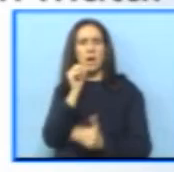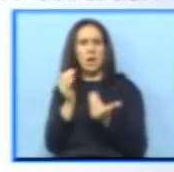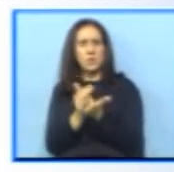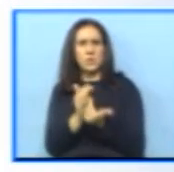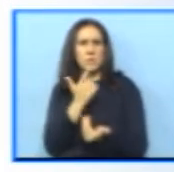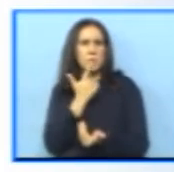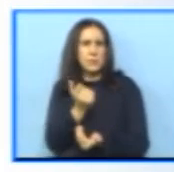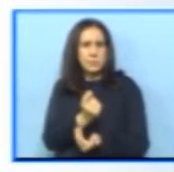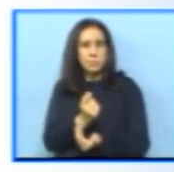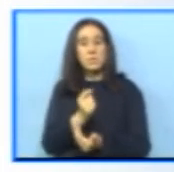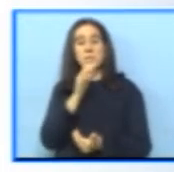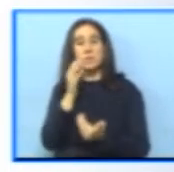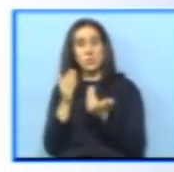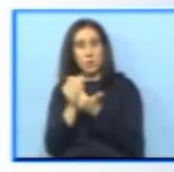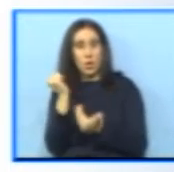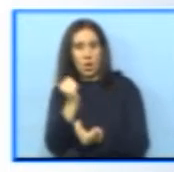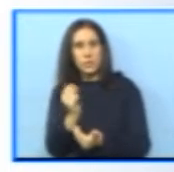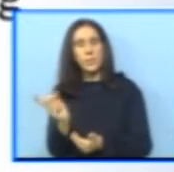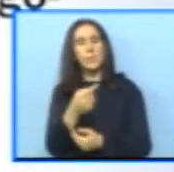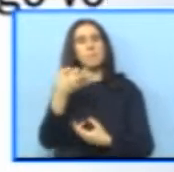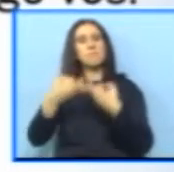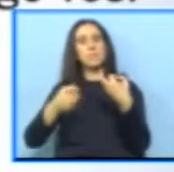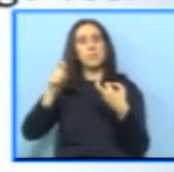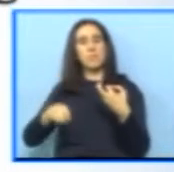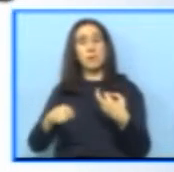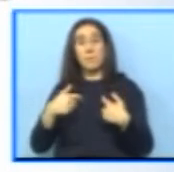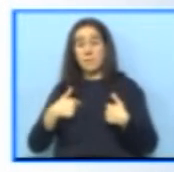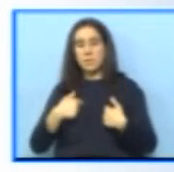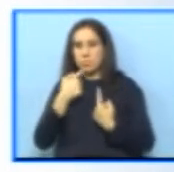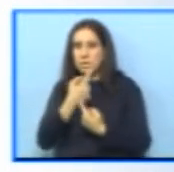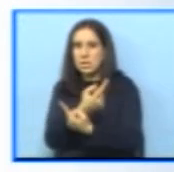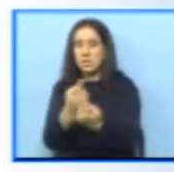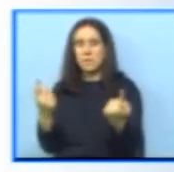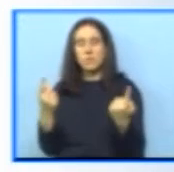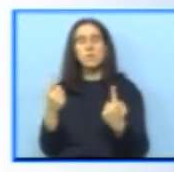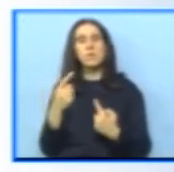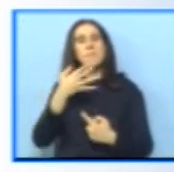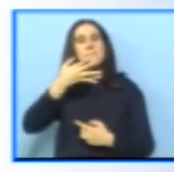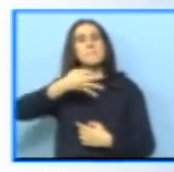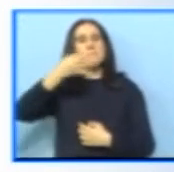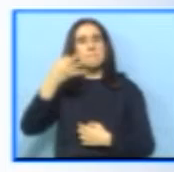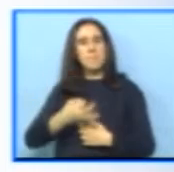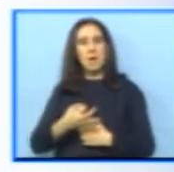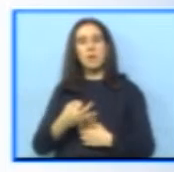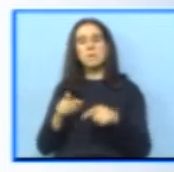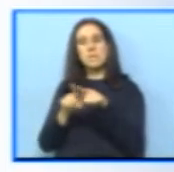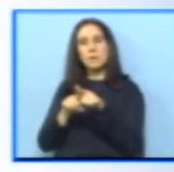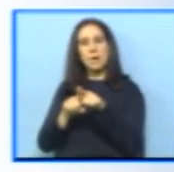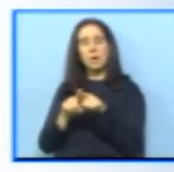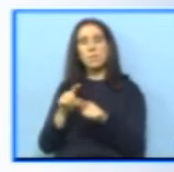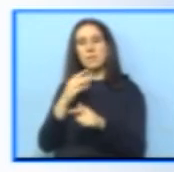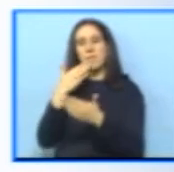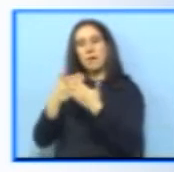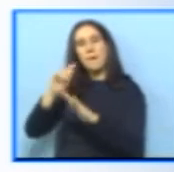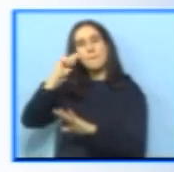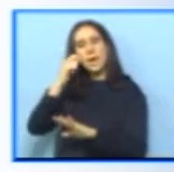será submetido a julgamento. Eu, porém, digo-vos: todo aquele que se irar contra o seu irmão será